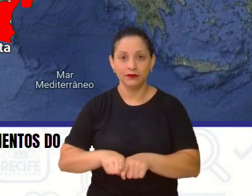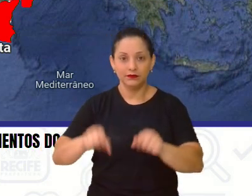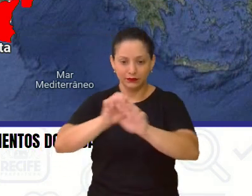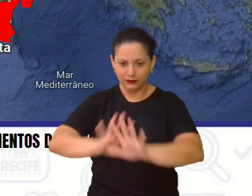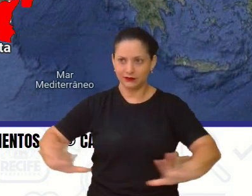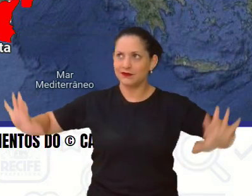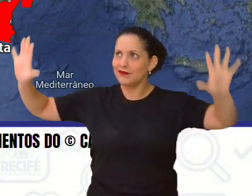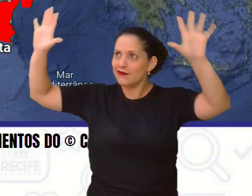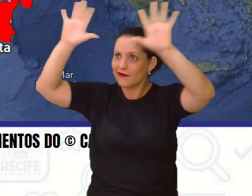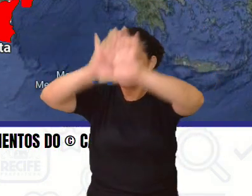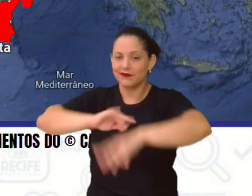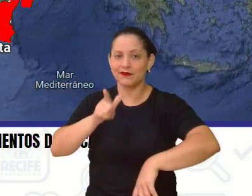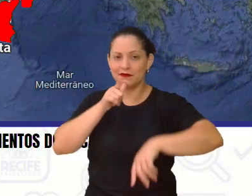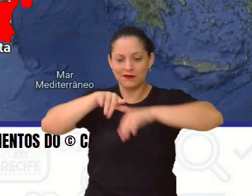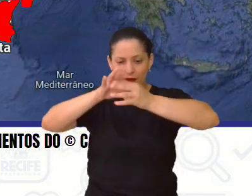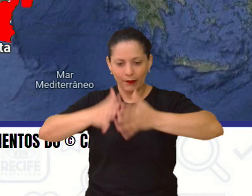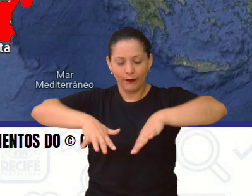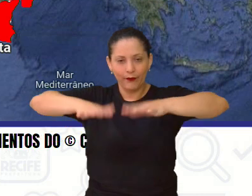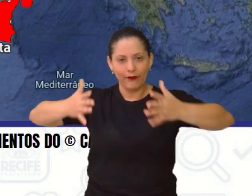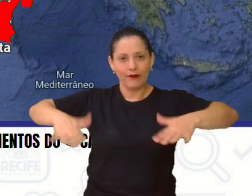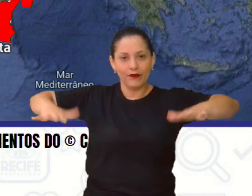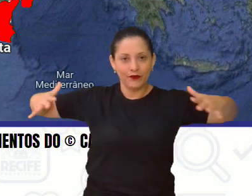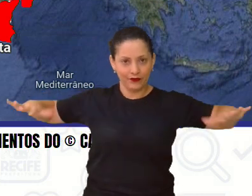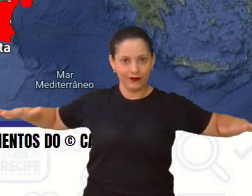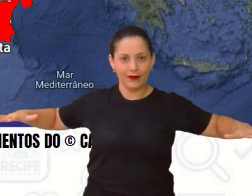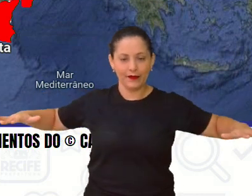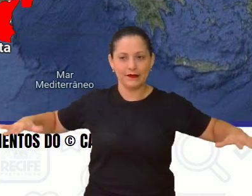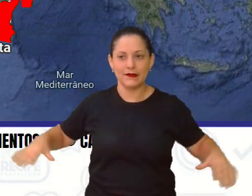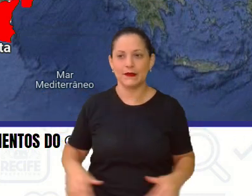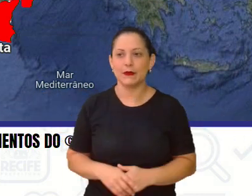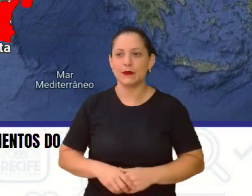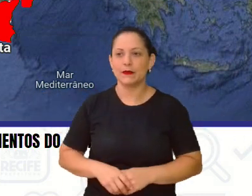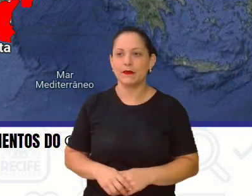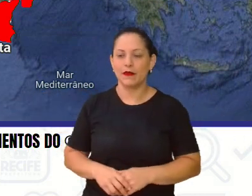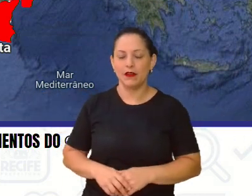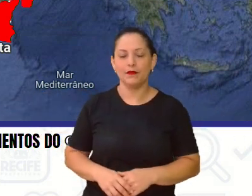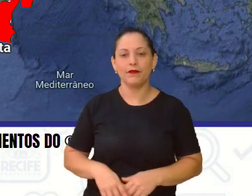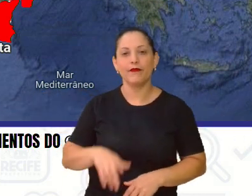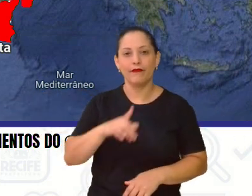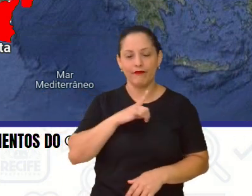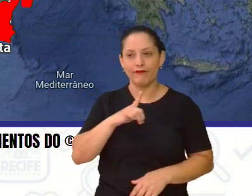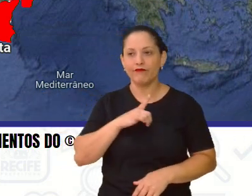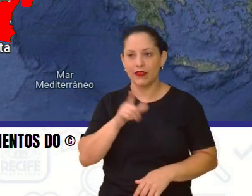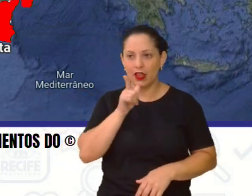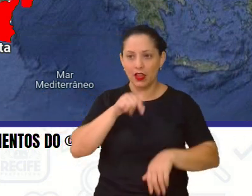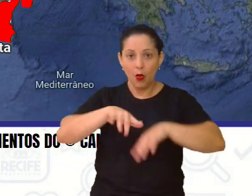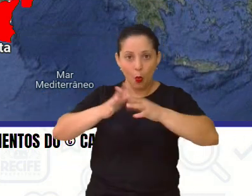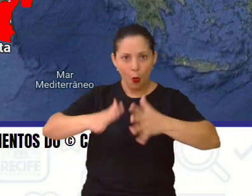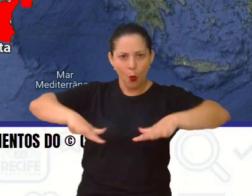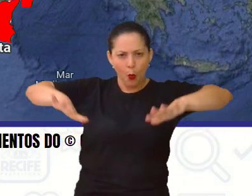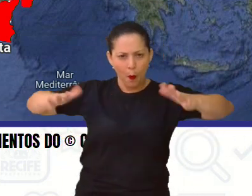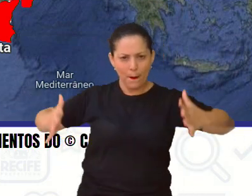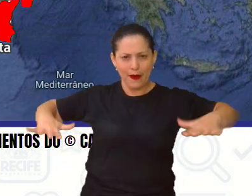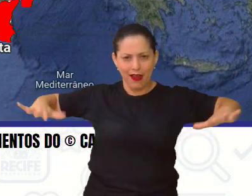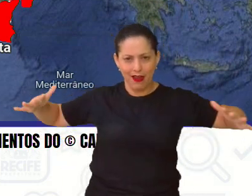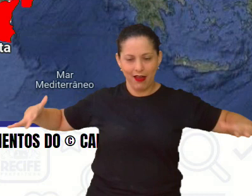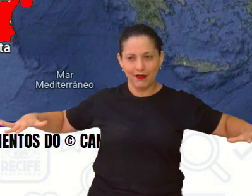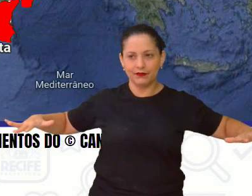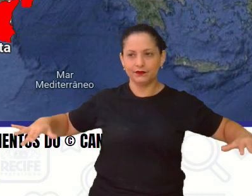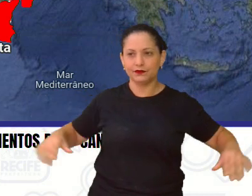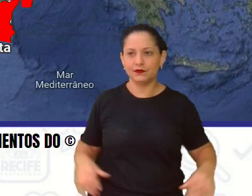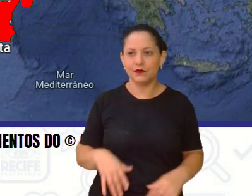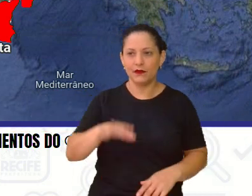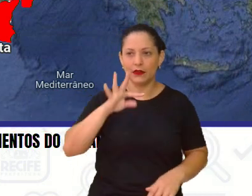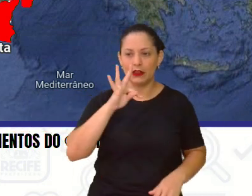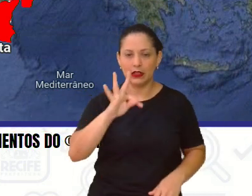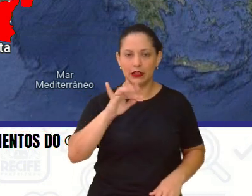Mediterrâneo, né, que é o grande mar aqui, mas aqui, ó, a gente tem esse mar menorzinho, né, que é o Mar Tirreno, ok?